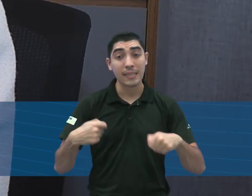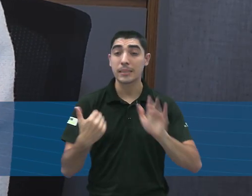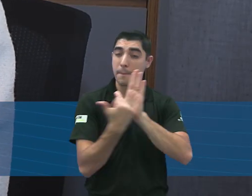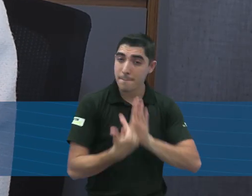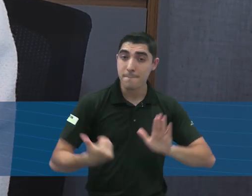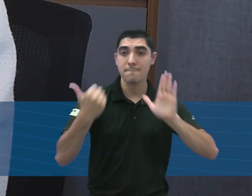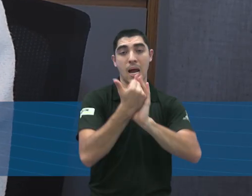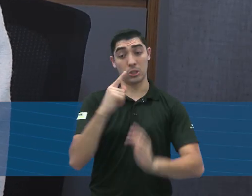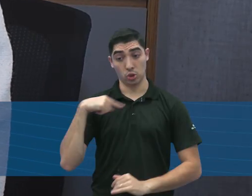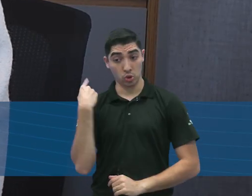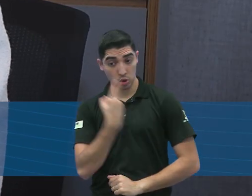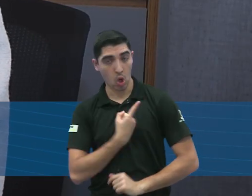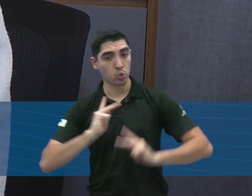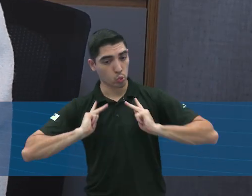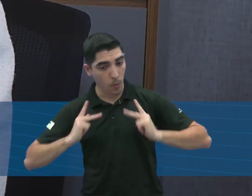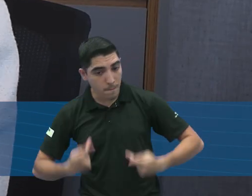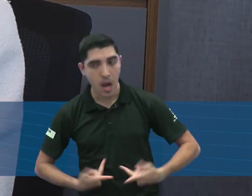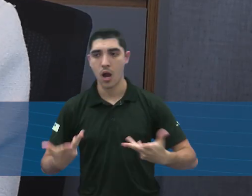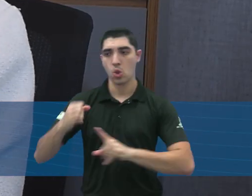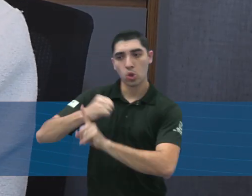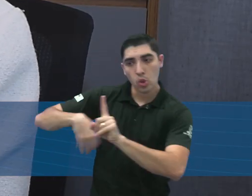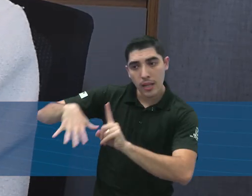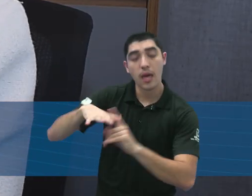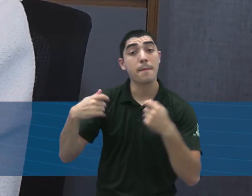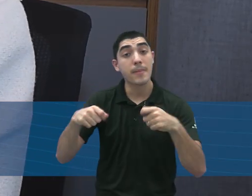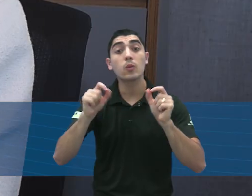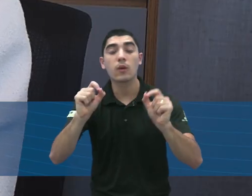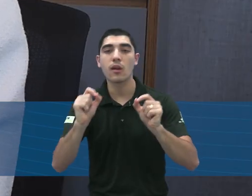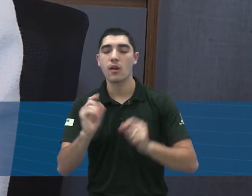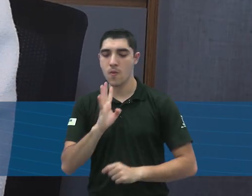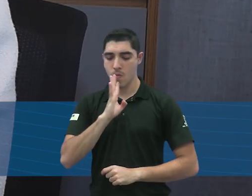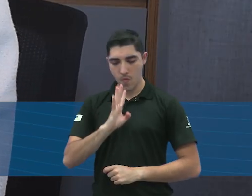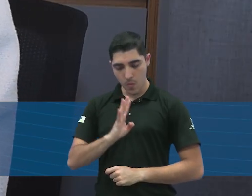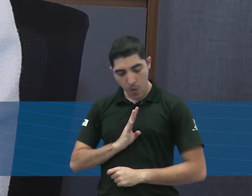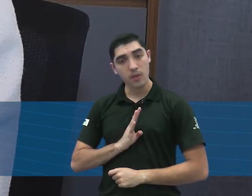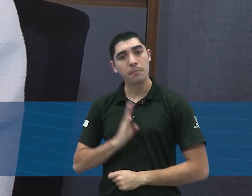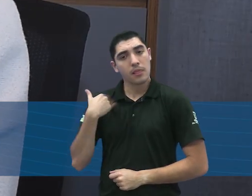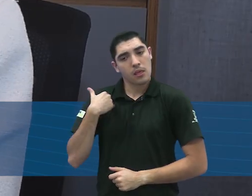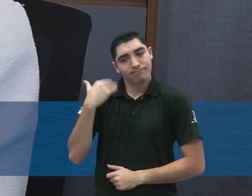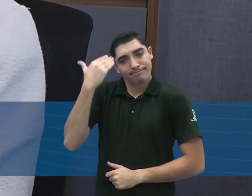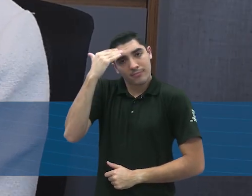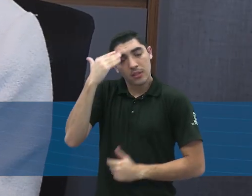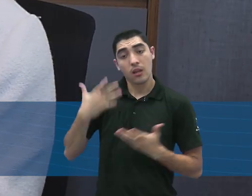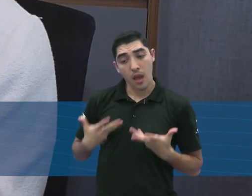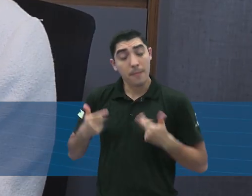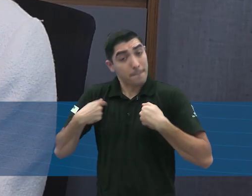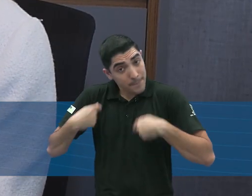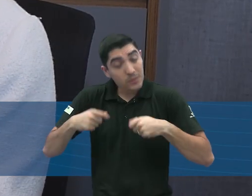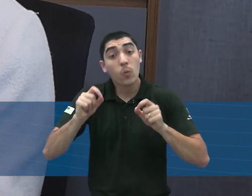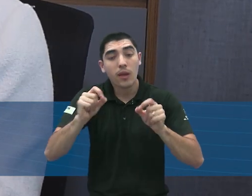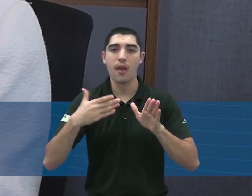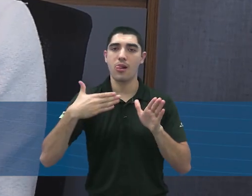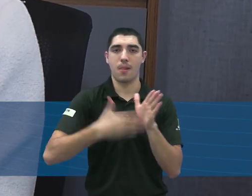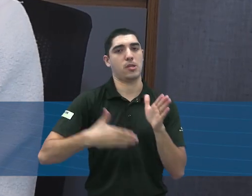necessário nós, como seres humanos e sociedade, desenvolvermos esse autoconhecimento, essa habilidade de estabelecer